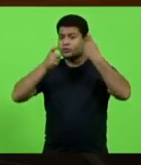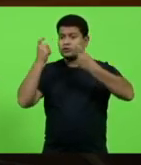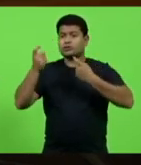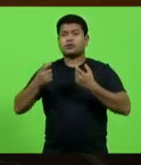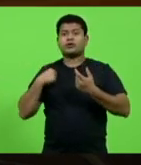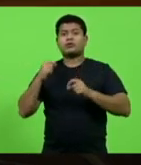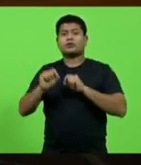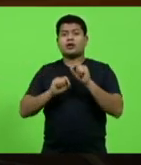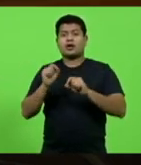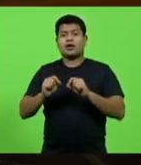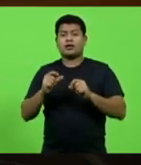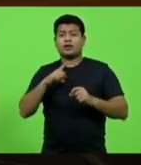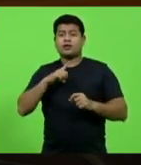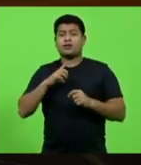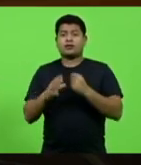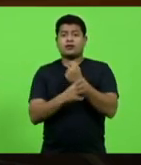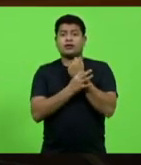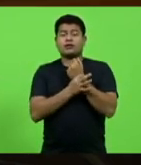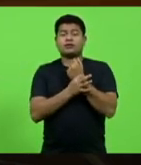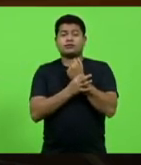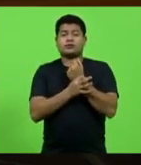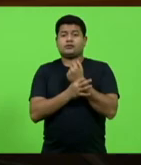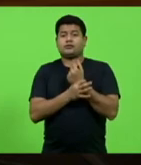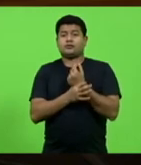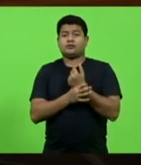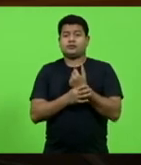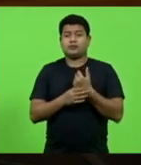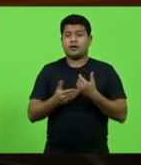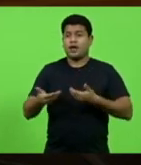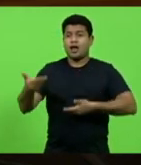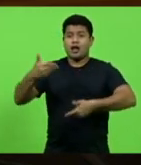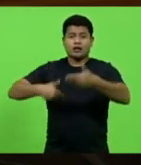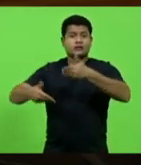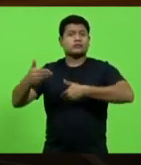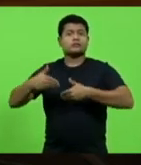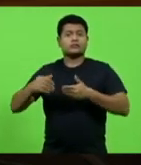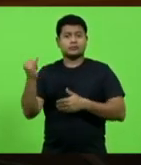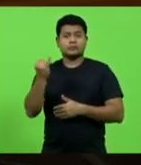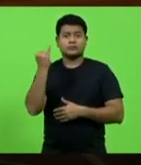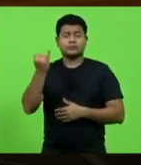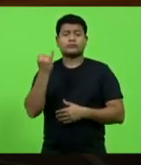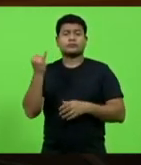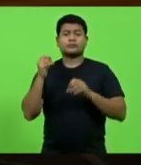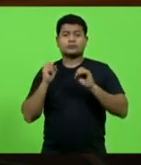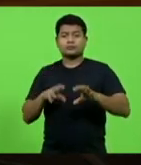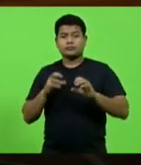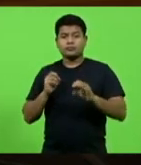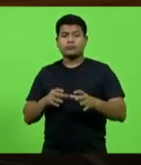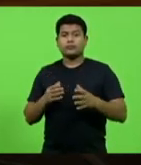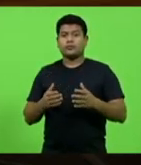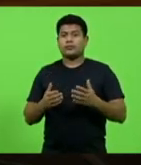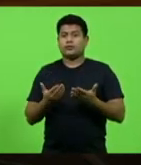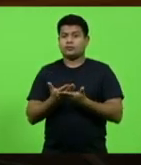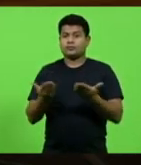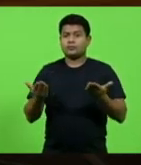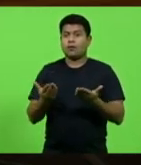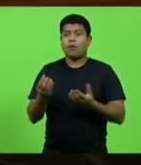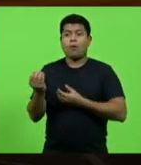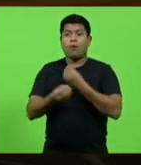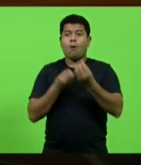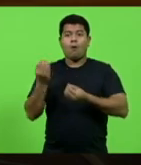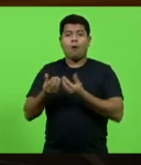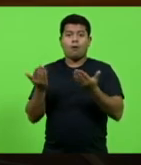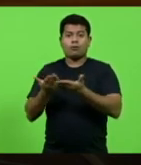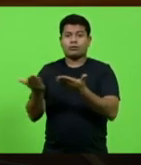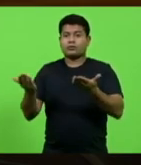garantia de atendimento, que para eles é importante um atendimento de educação mínima, uma oferição de como essas crianças